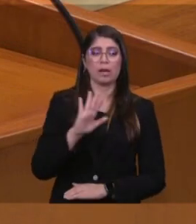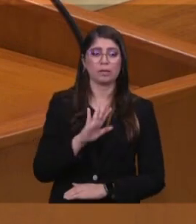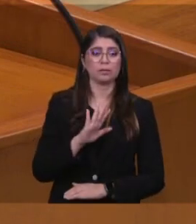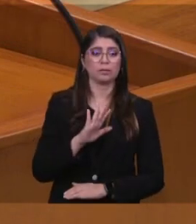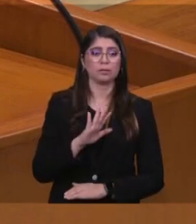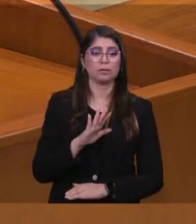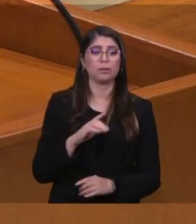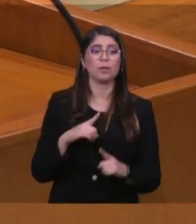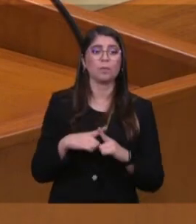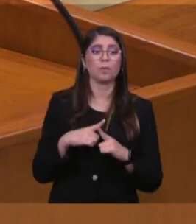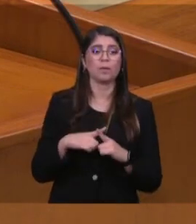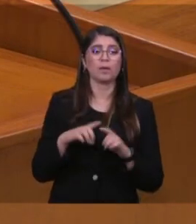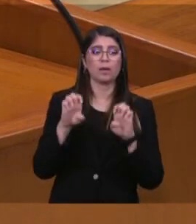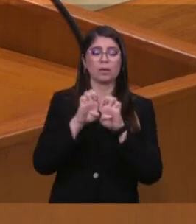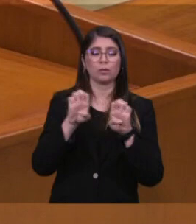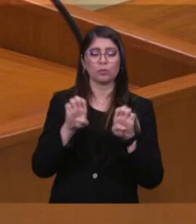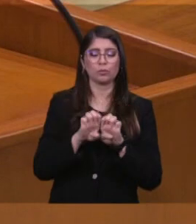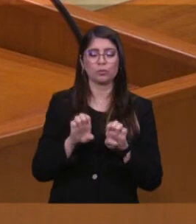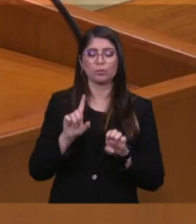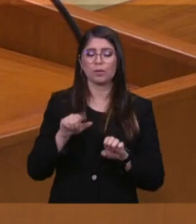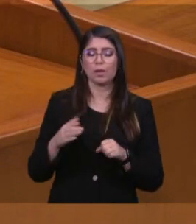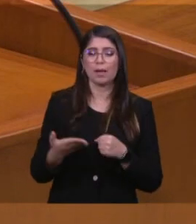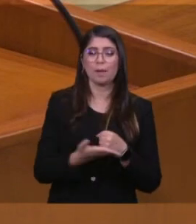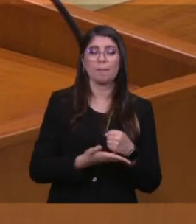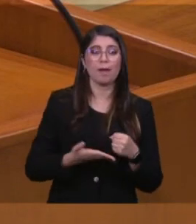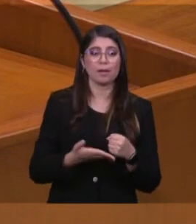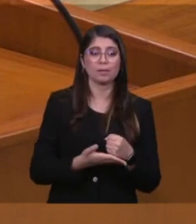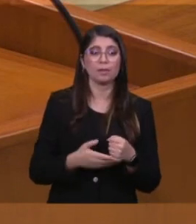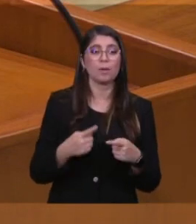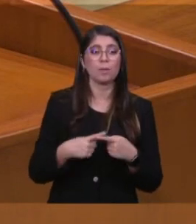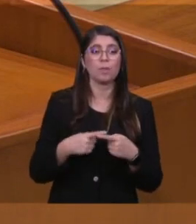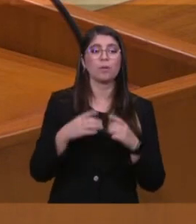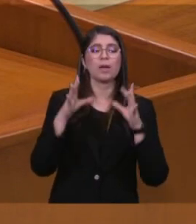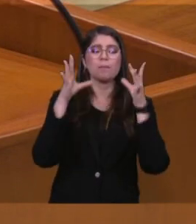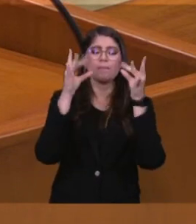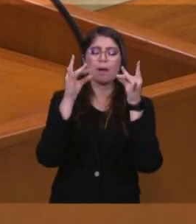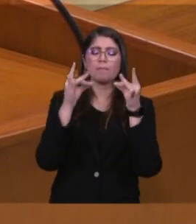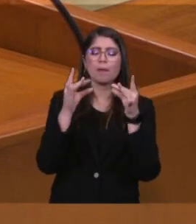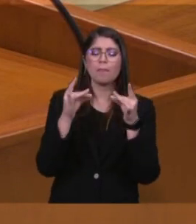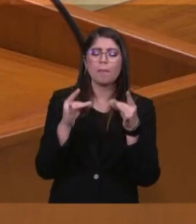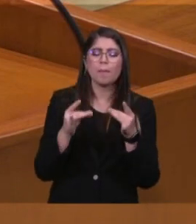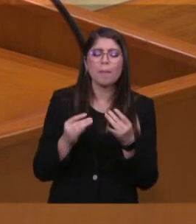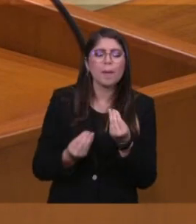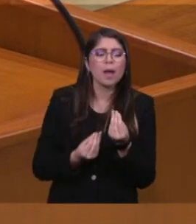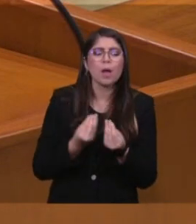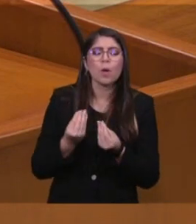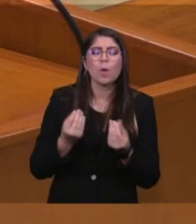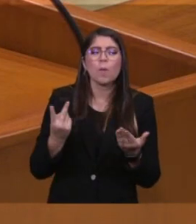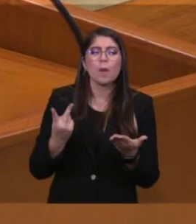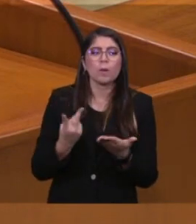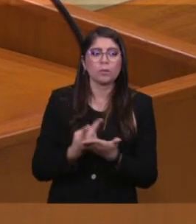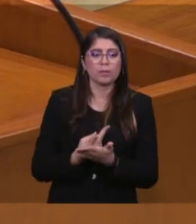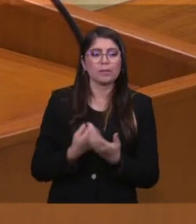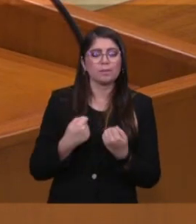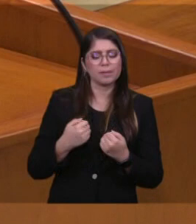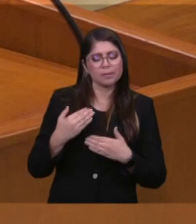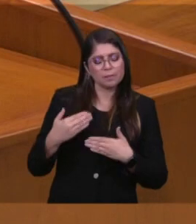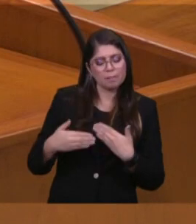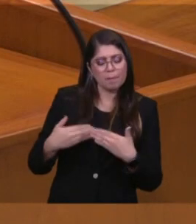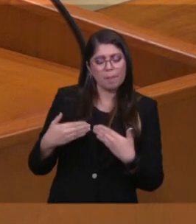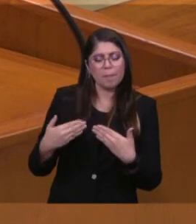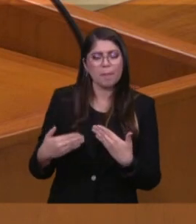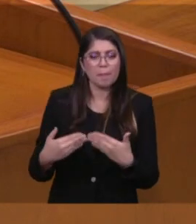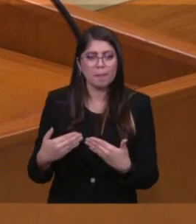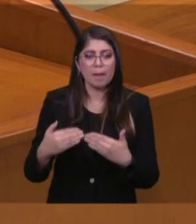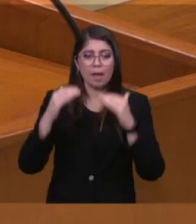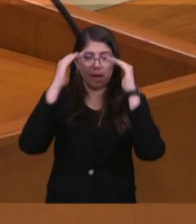norma estruturante, de vez que prescreve os procedimentos e as condições que devem ser seguidas pelos entes